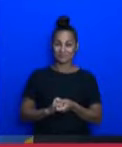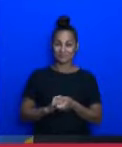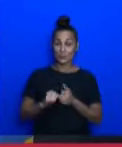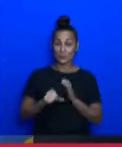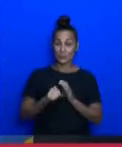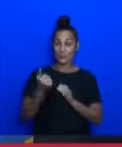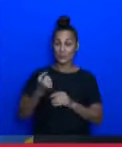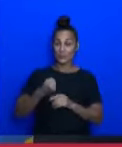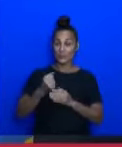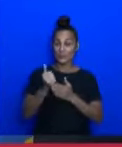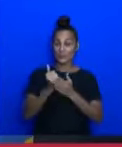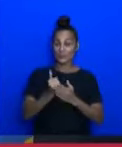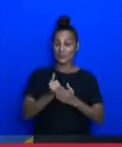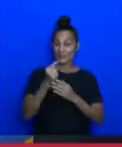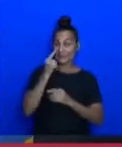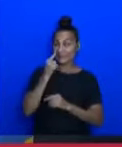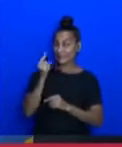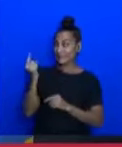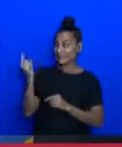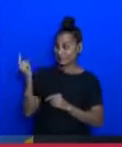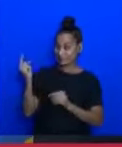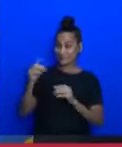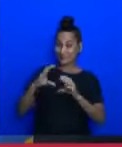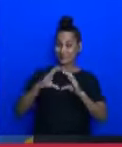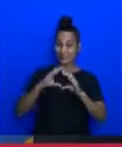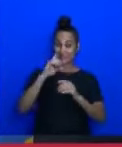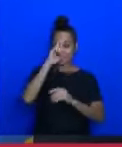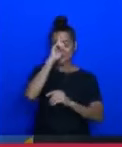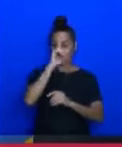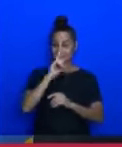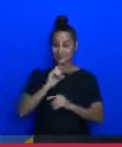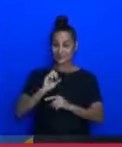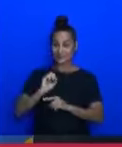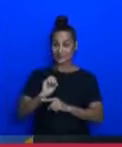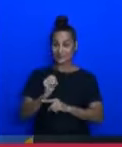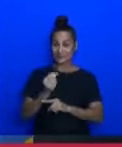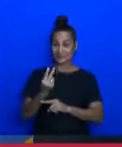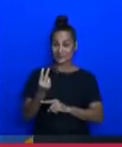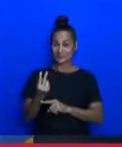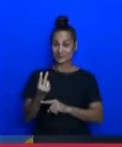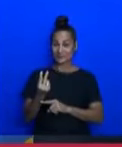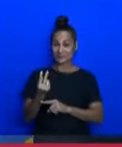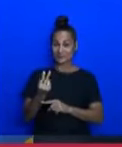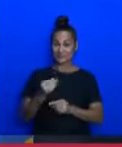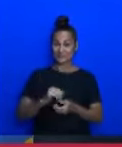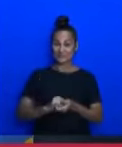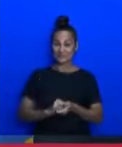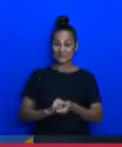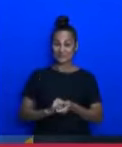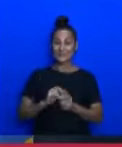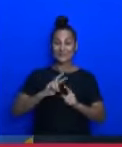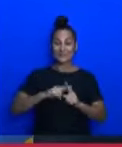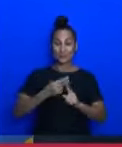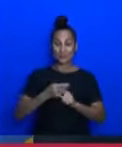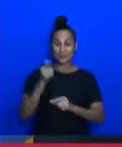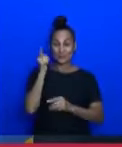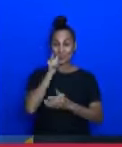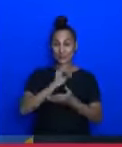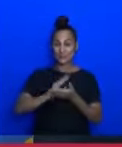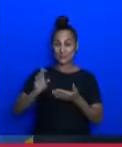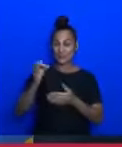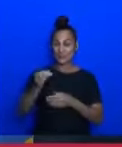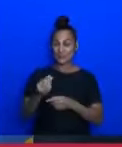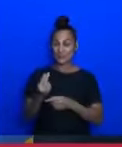O primeiro número está na tela, bola amarela, 02. Amarela 02. Na dupla cena você ganha